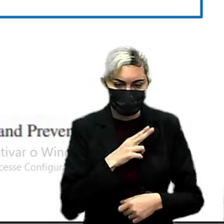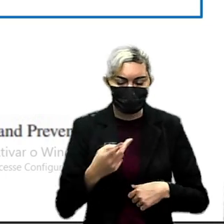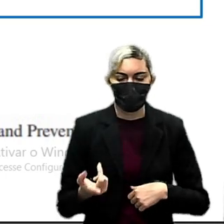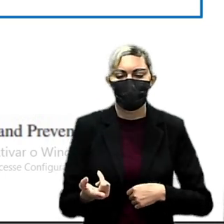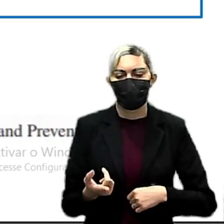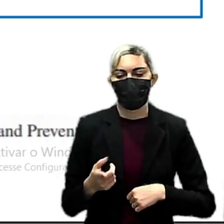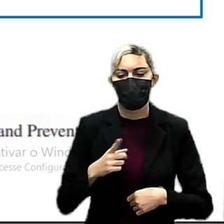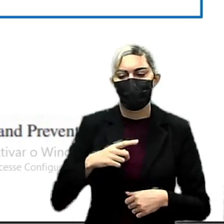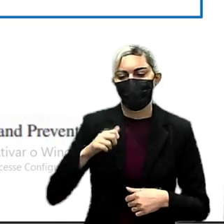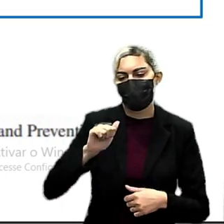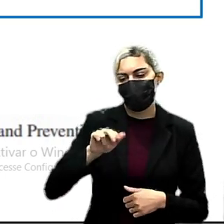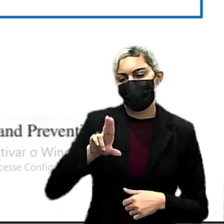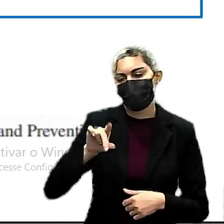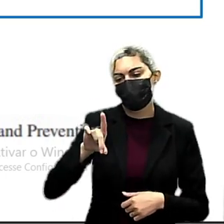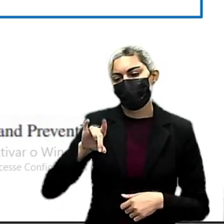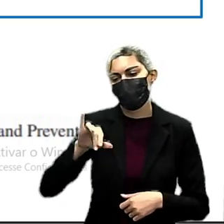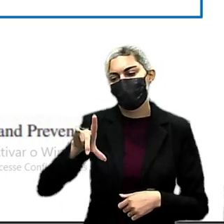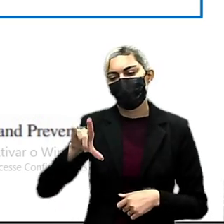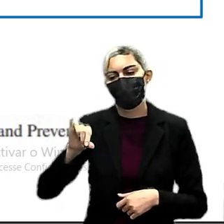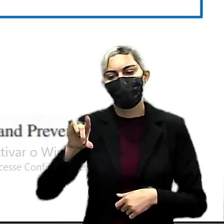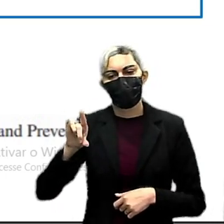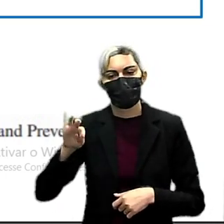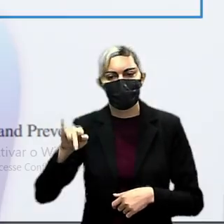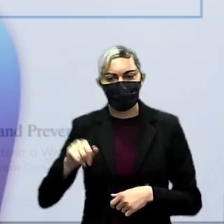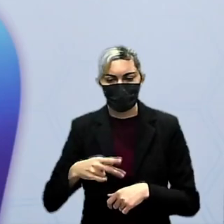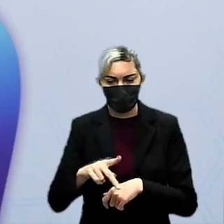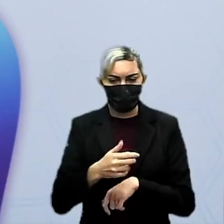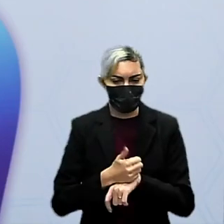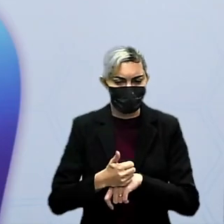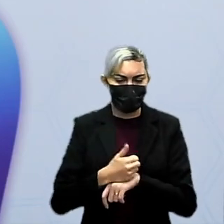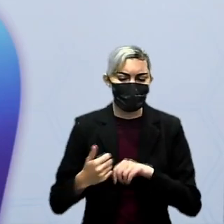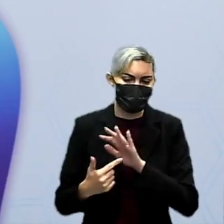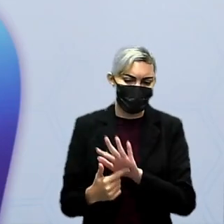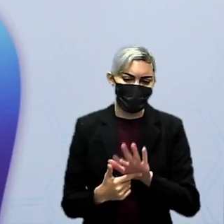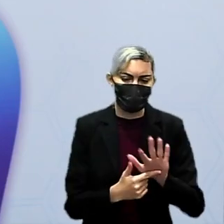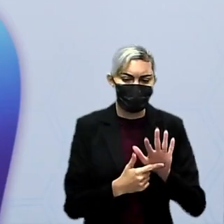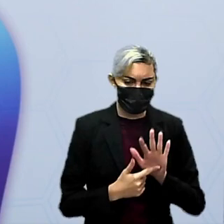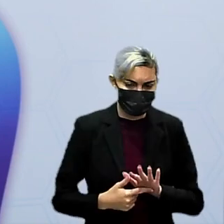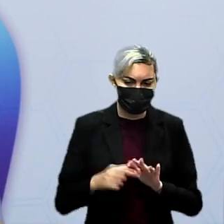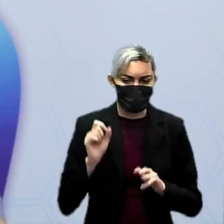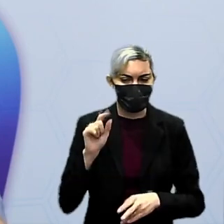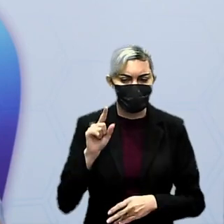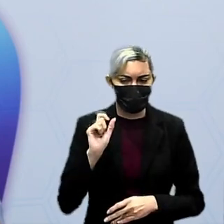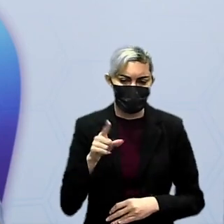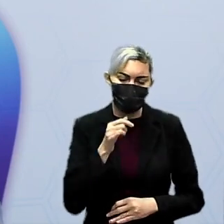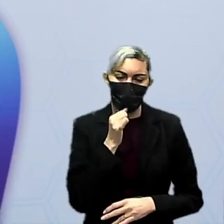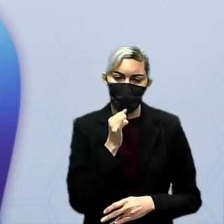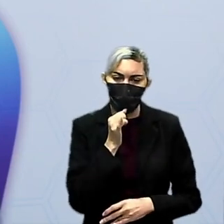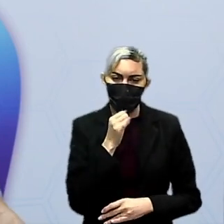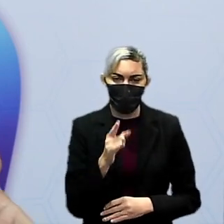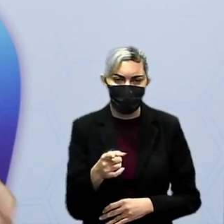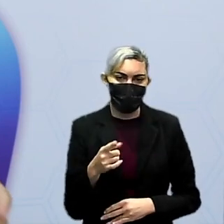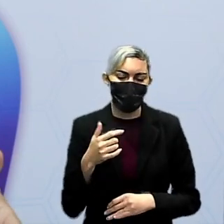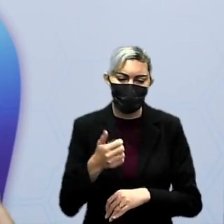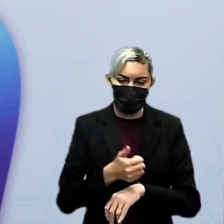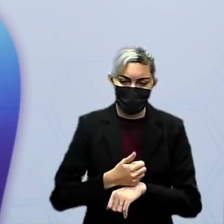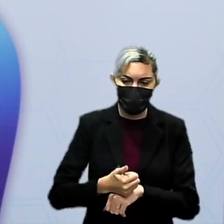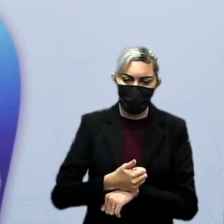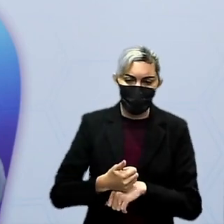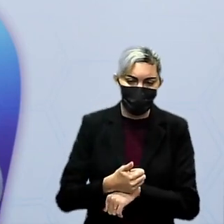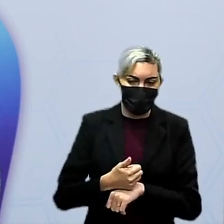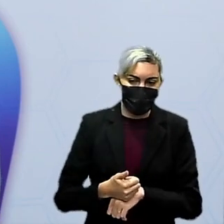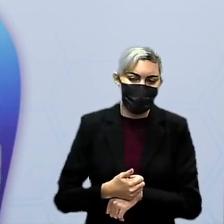né, audiologistas, essas profissões que se apresentam aí em azul, por exemplo, são